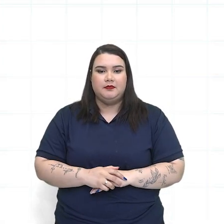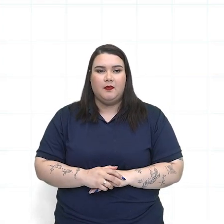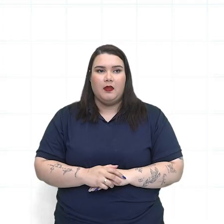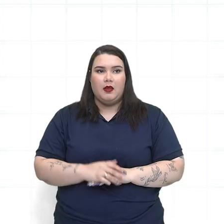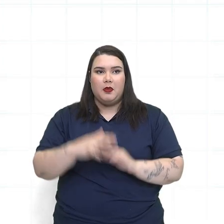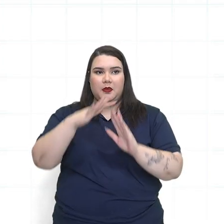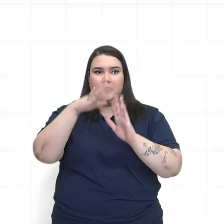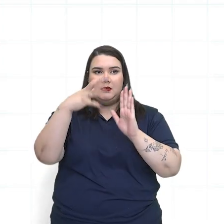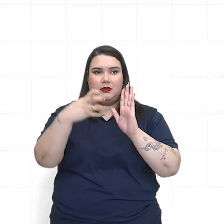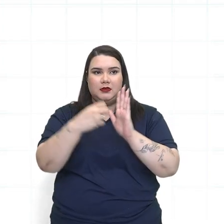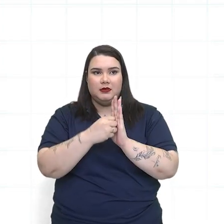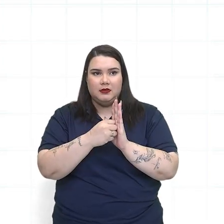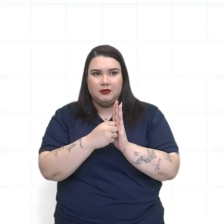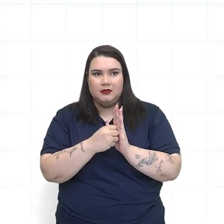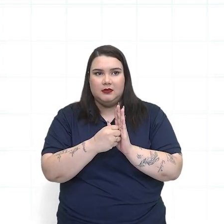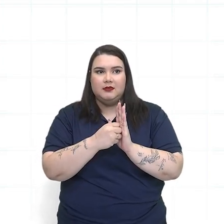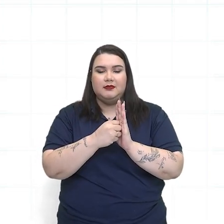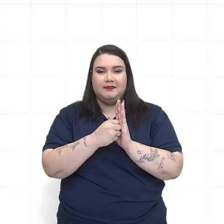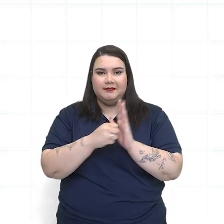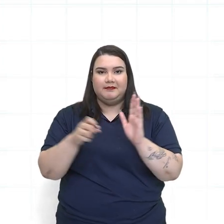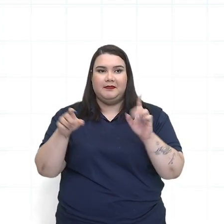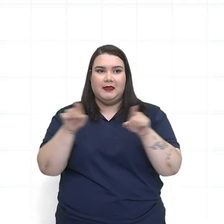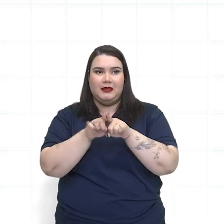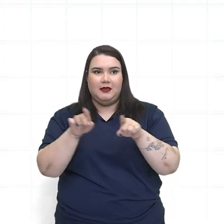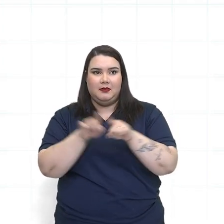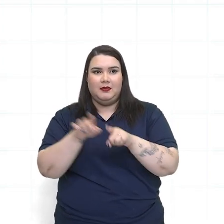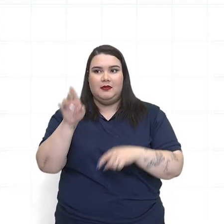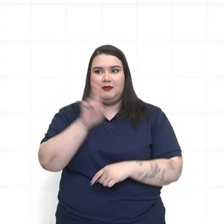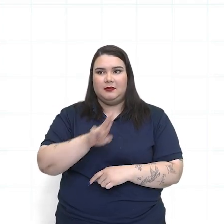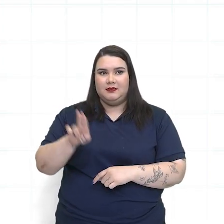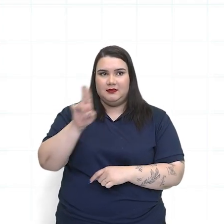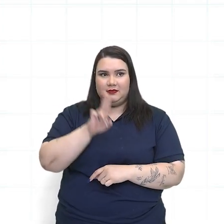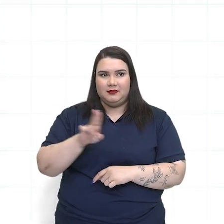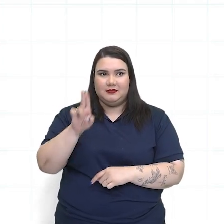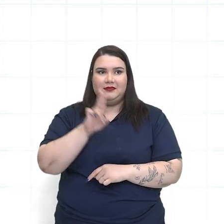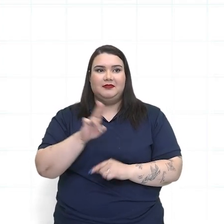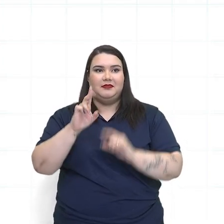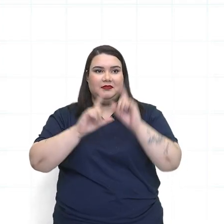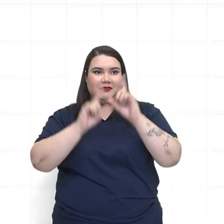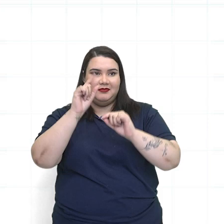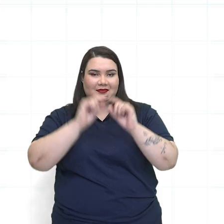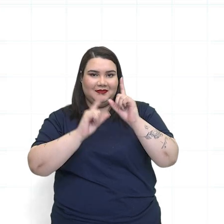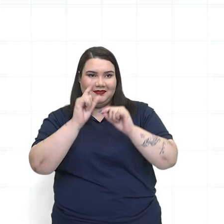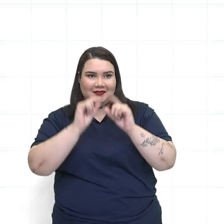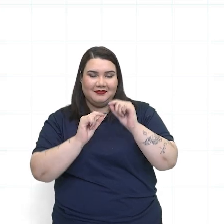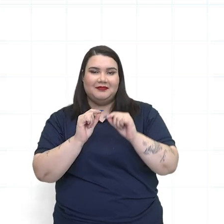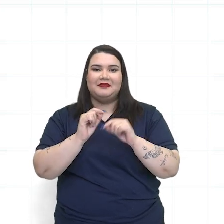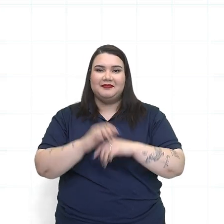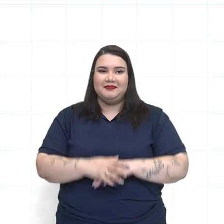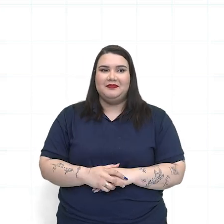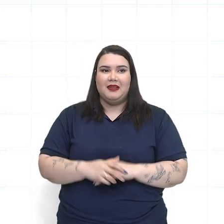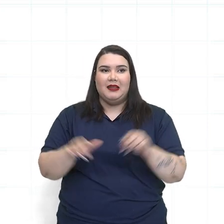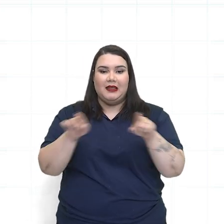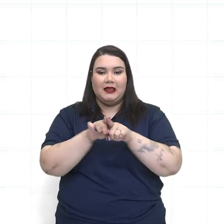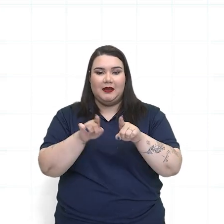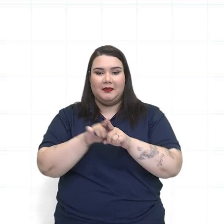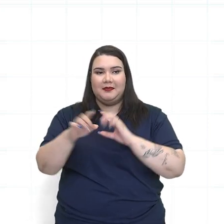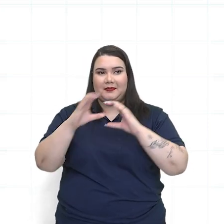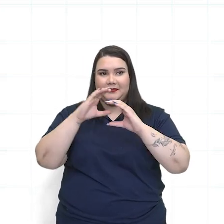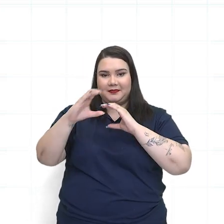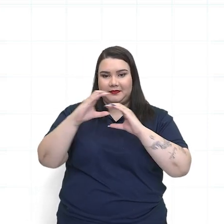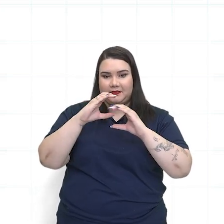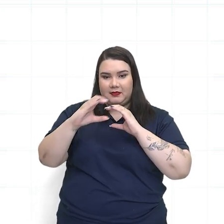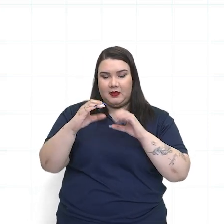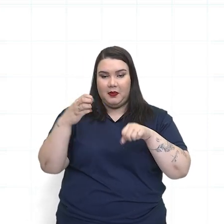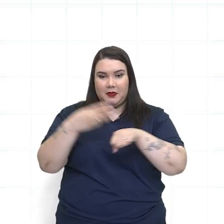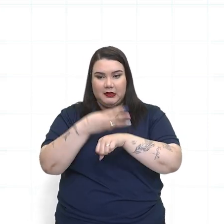Esse símbolo aí de mão e o outro, uma estrelinha. Também nessa comunicação